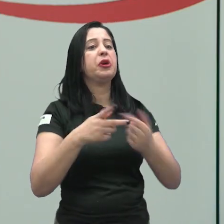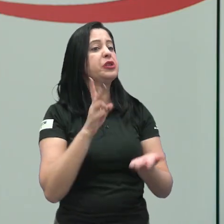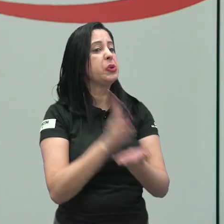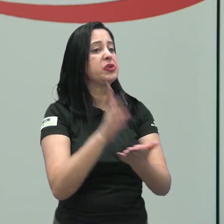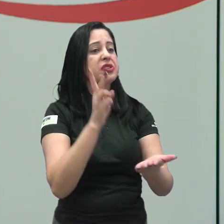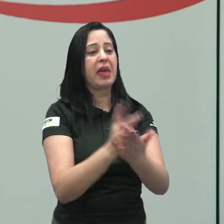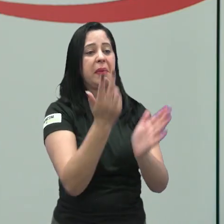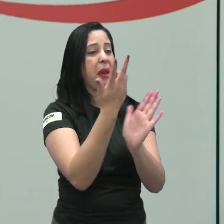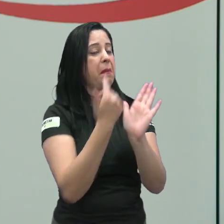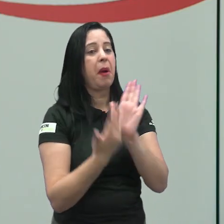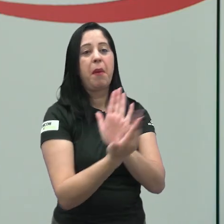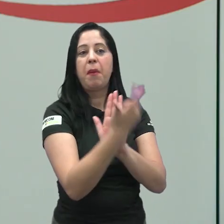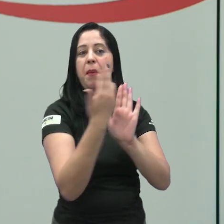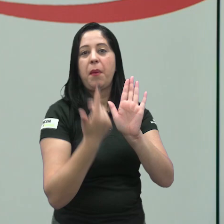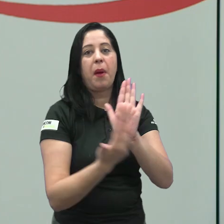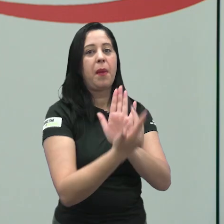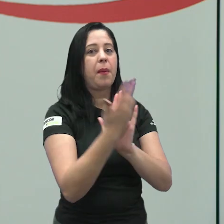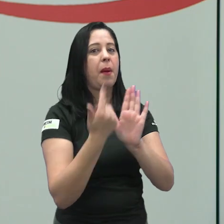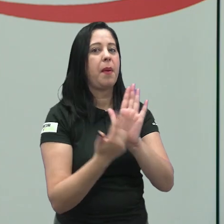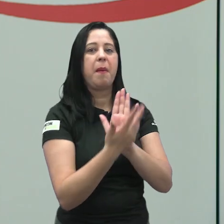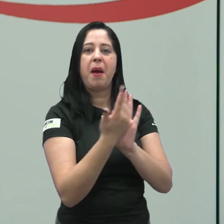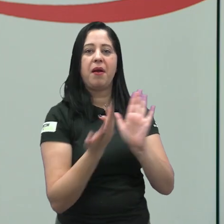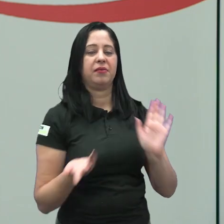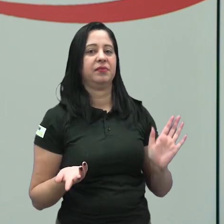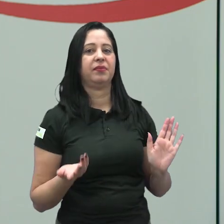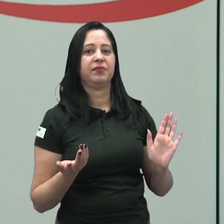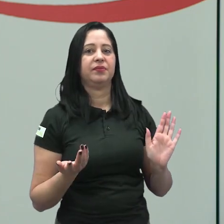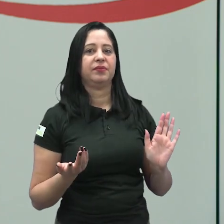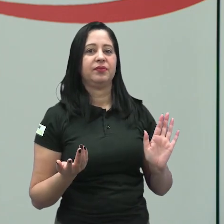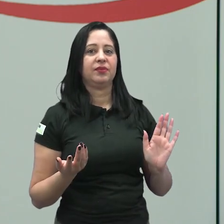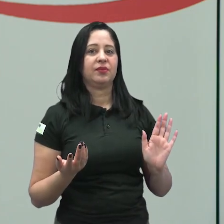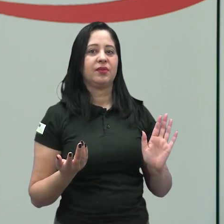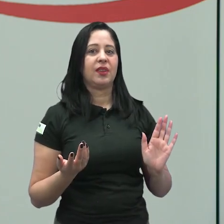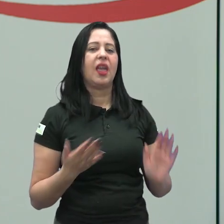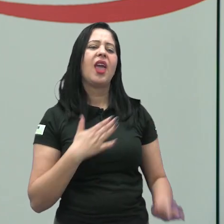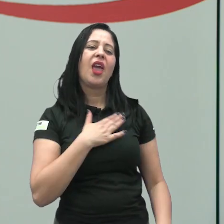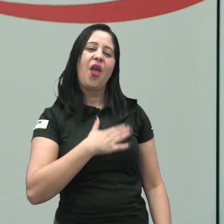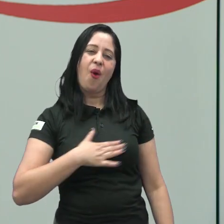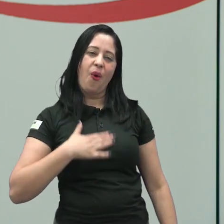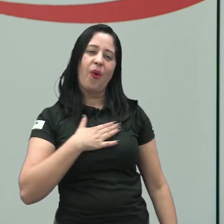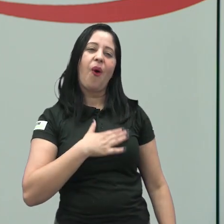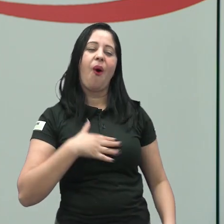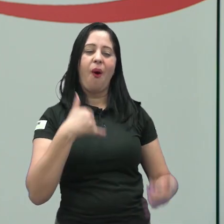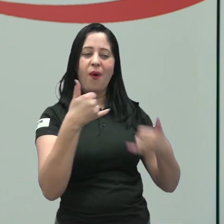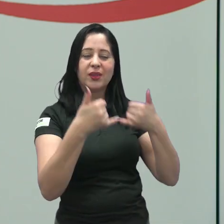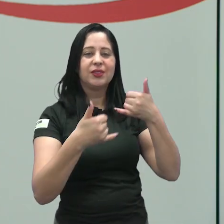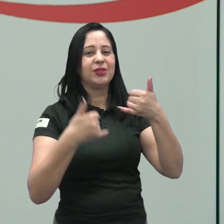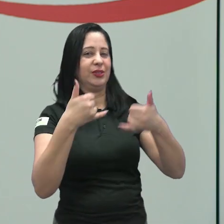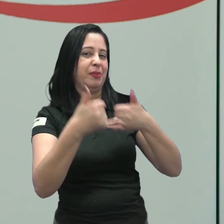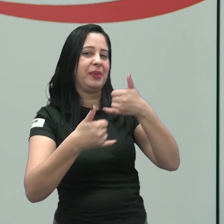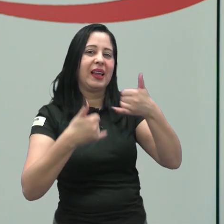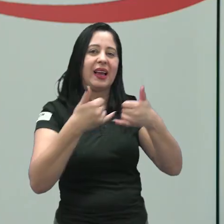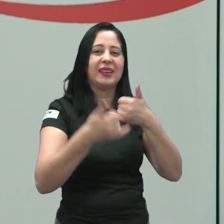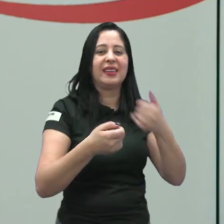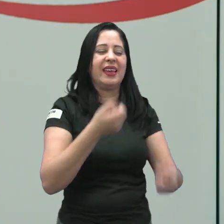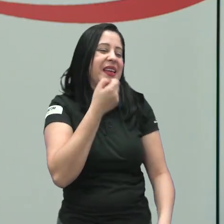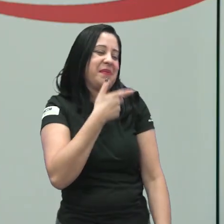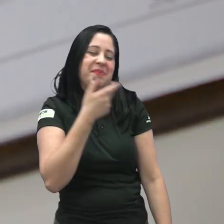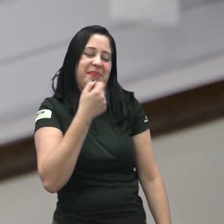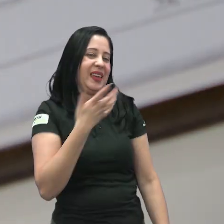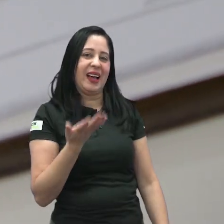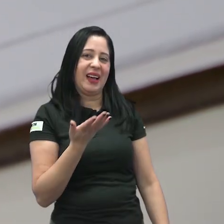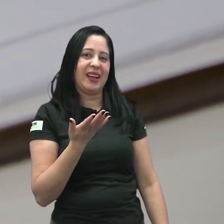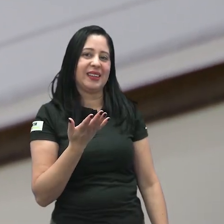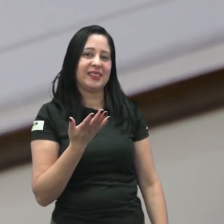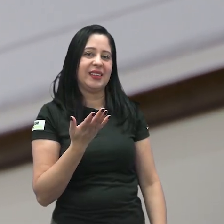fazer caricatura e eu sou uma pessoa que eu gosto de brincar, eu faço bastante piada